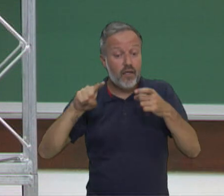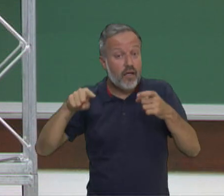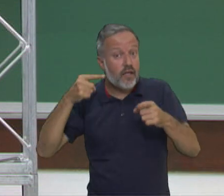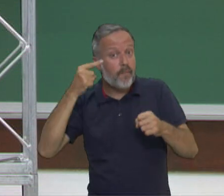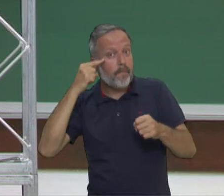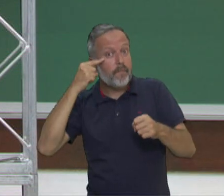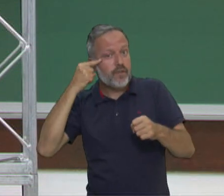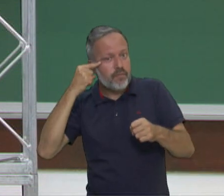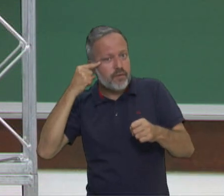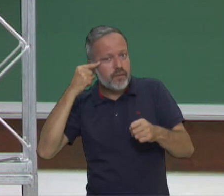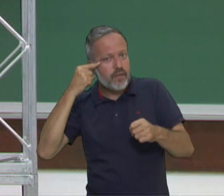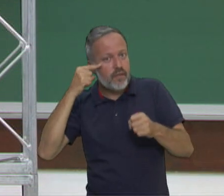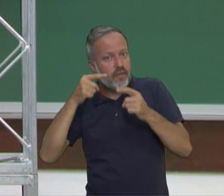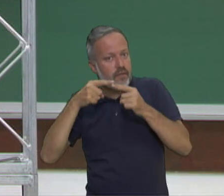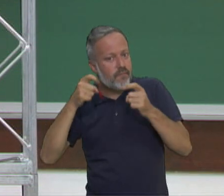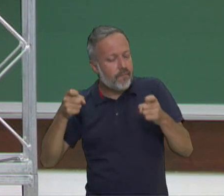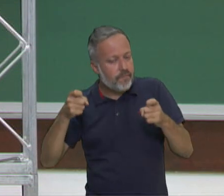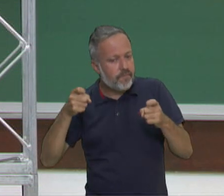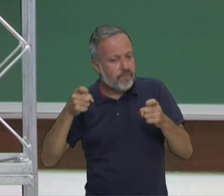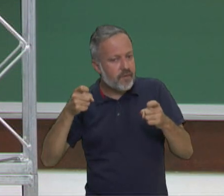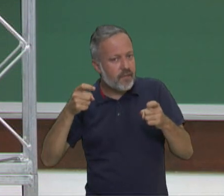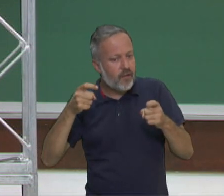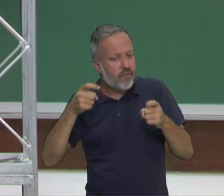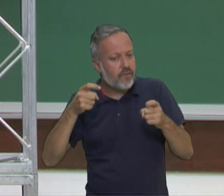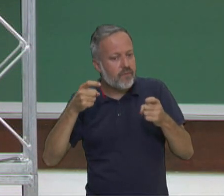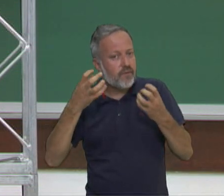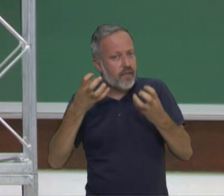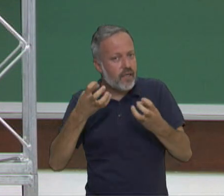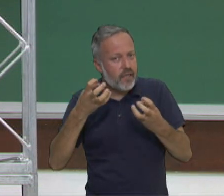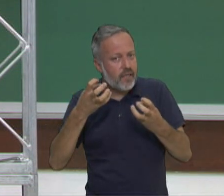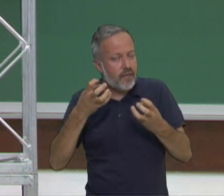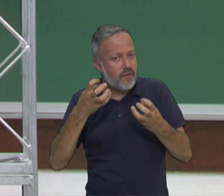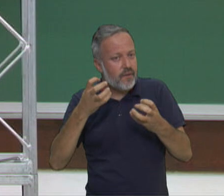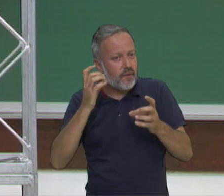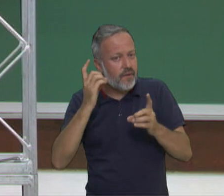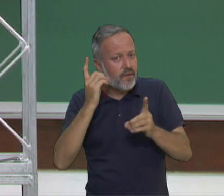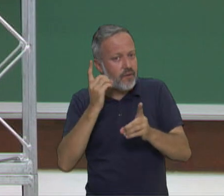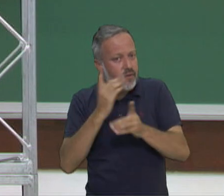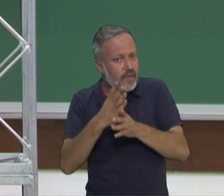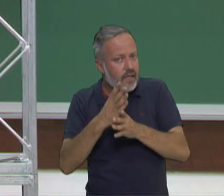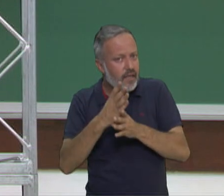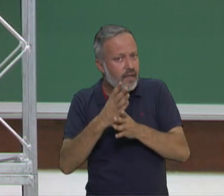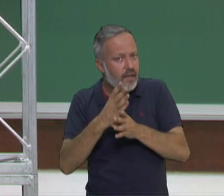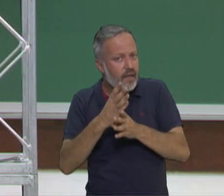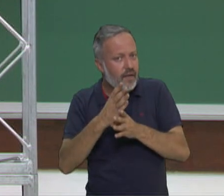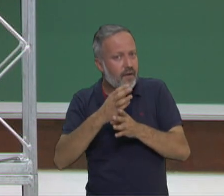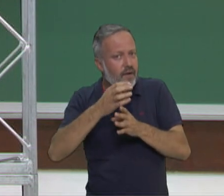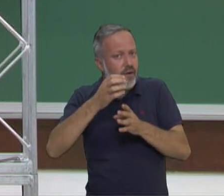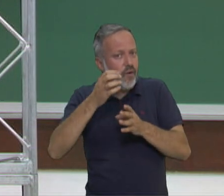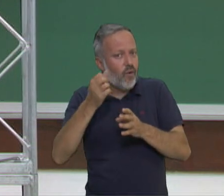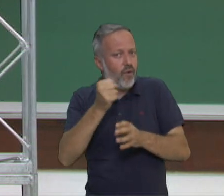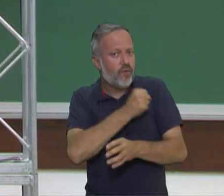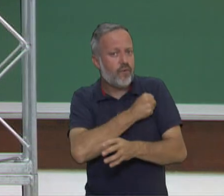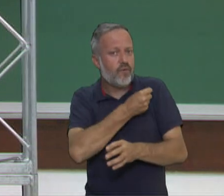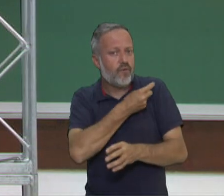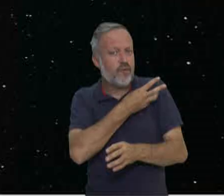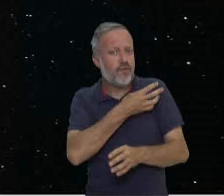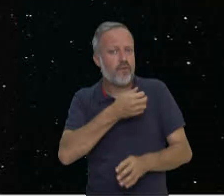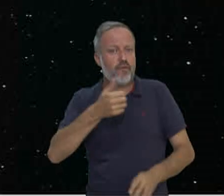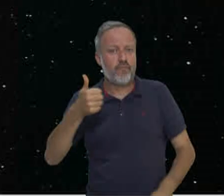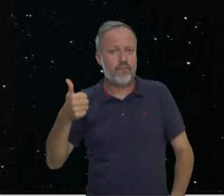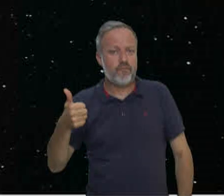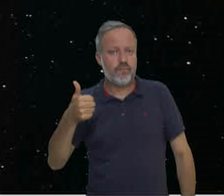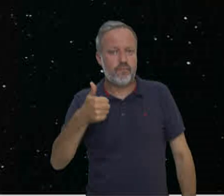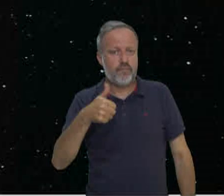em laboratório para tentar criar o elemento 119. Repetiu o que aconteceu no espaço. Olha de pertinho aqui o que diz.